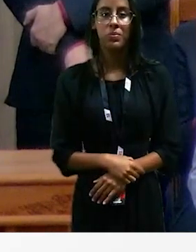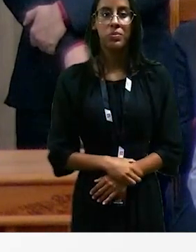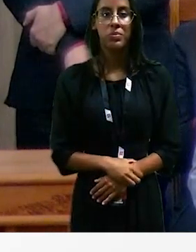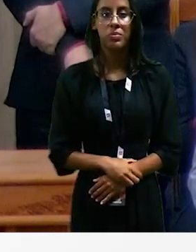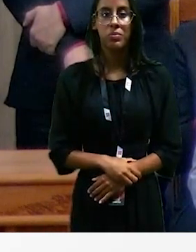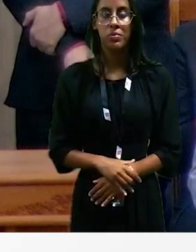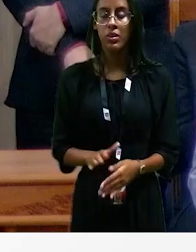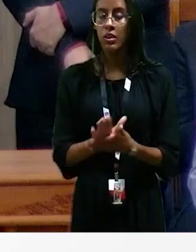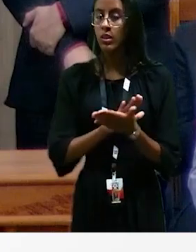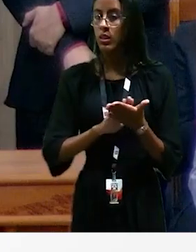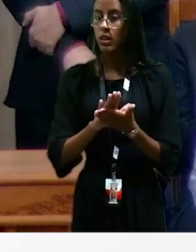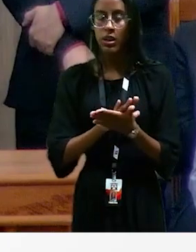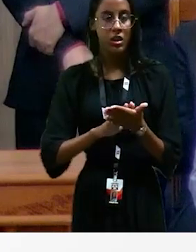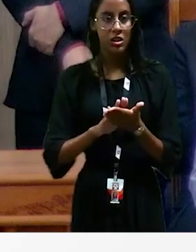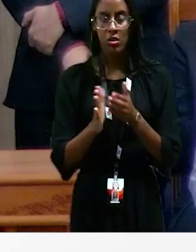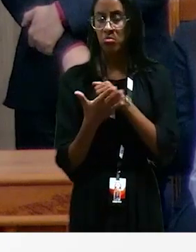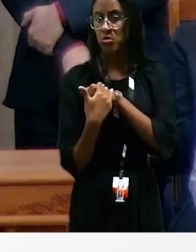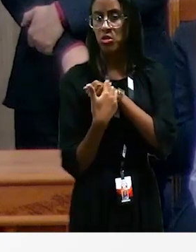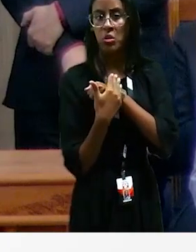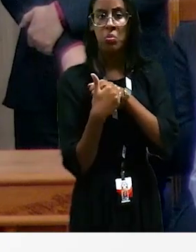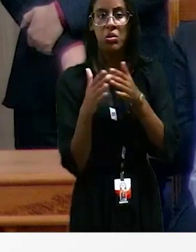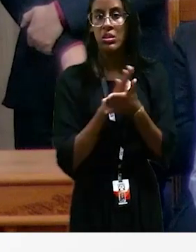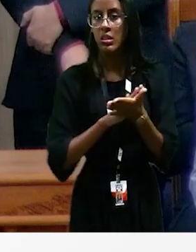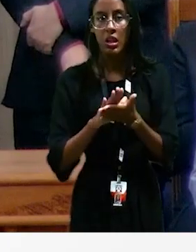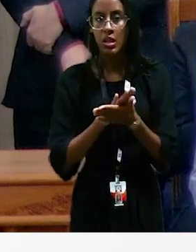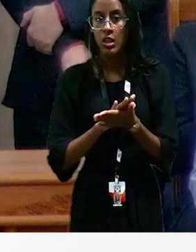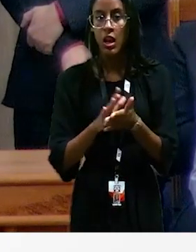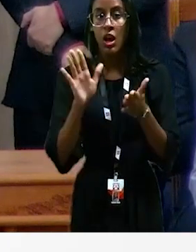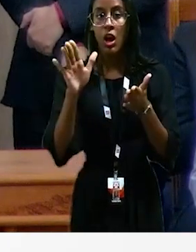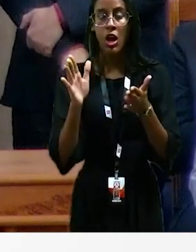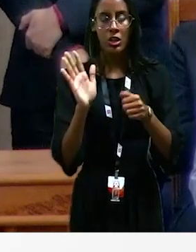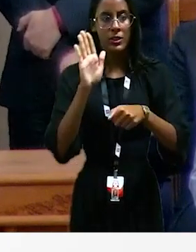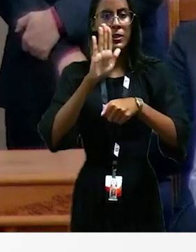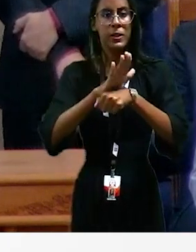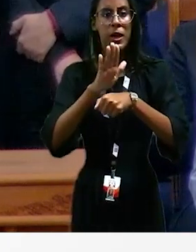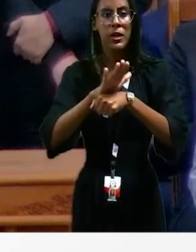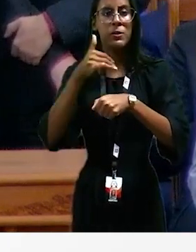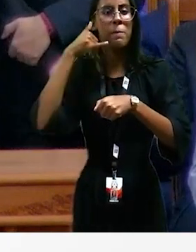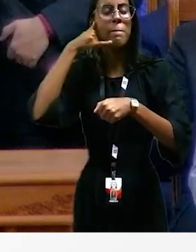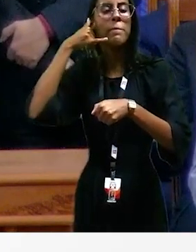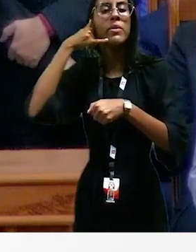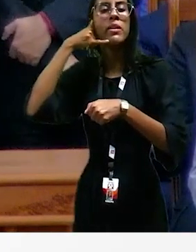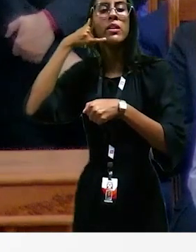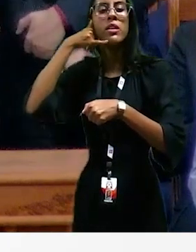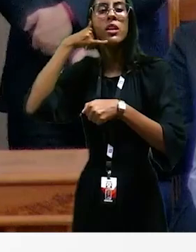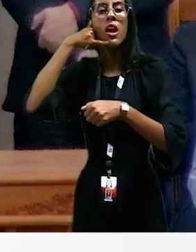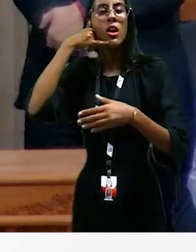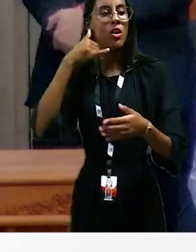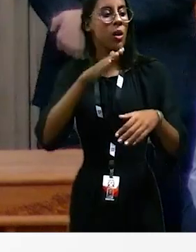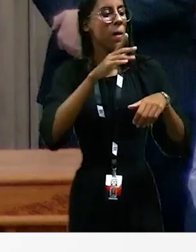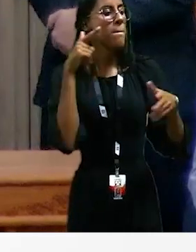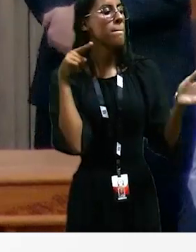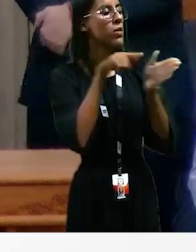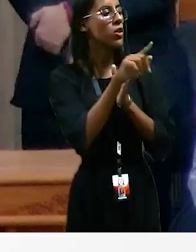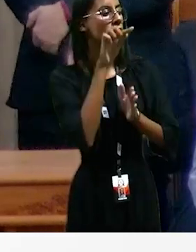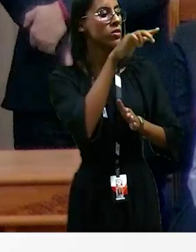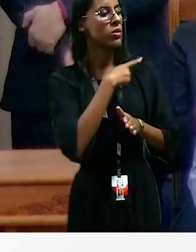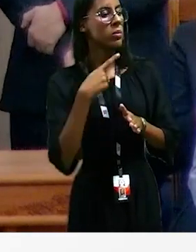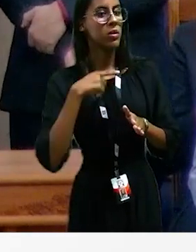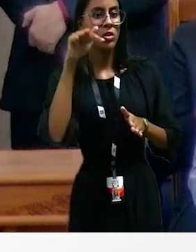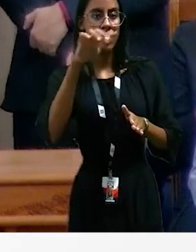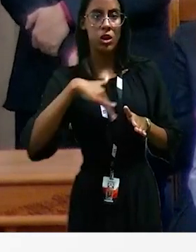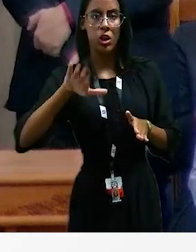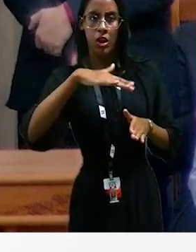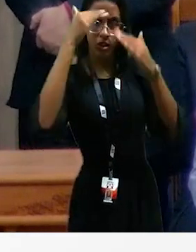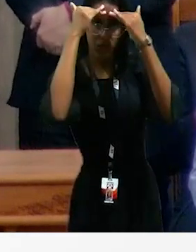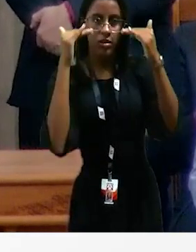à tarde o pessoal da TV Mirante me ligou perguntando se eu era o pastor da igreja eu disse que sim